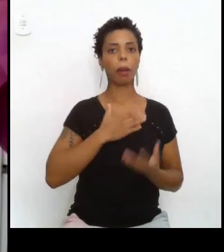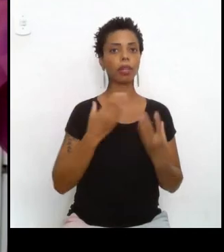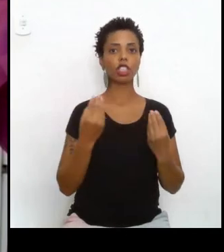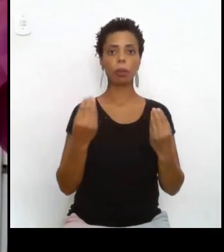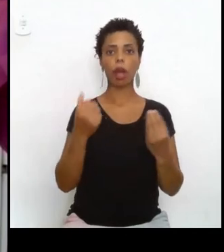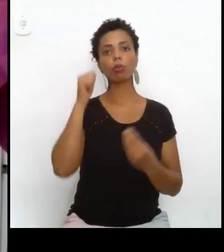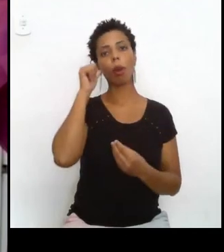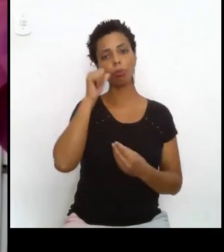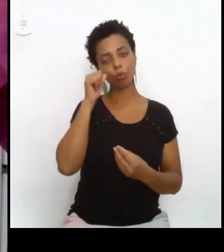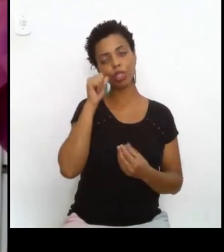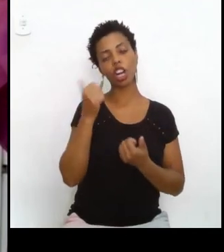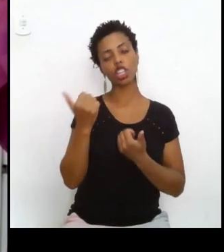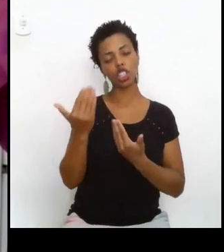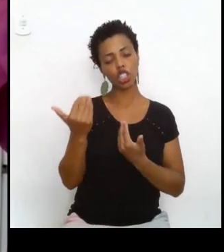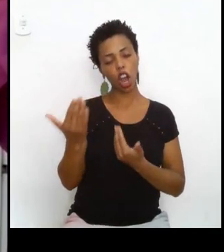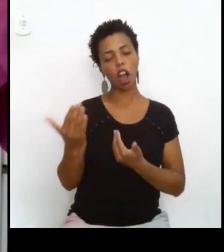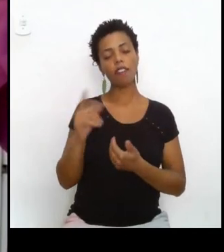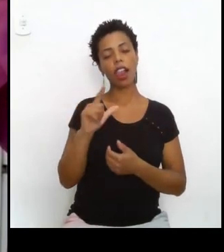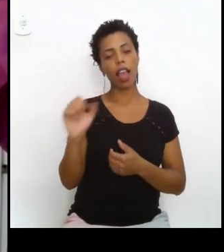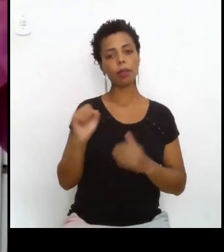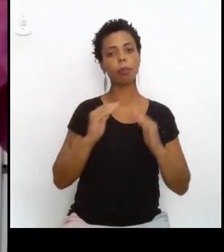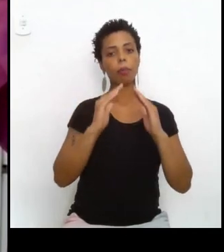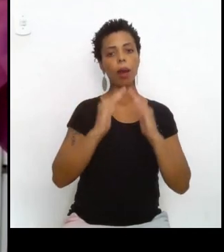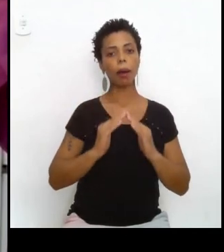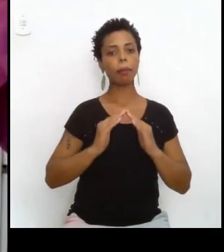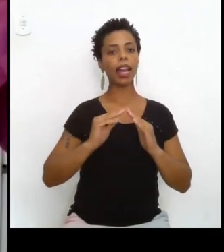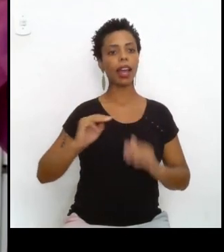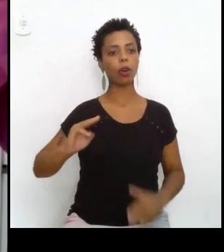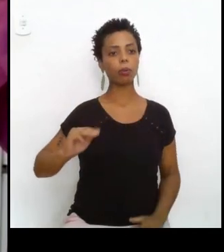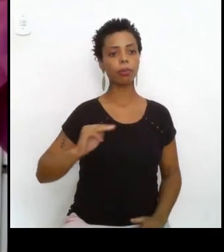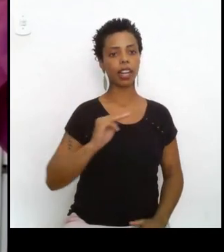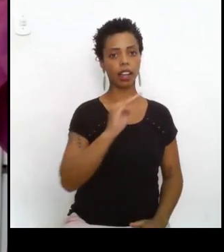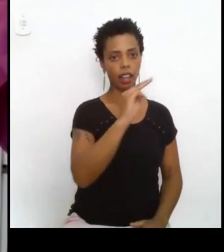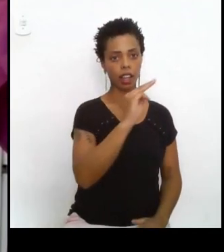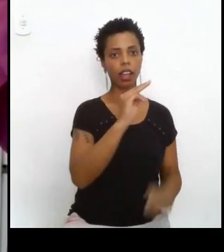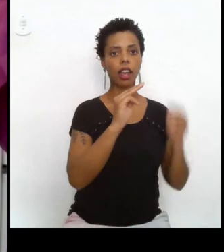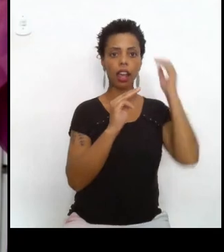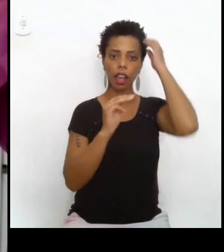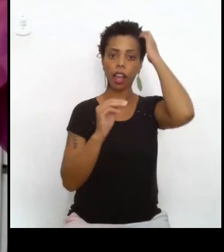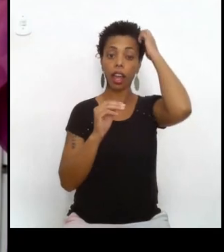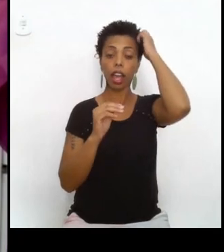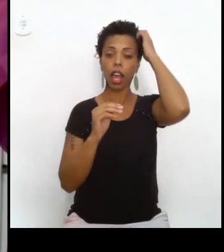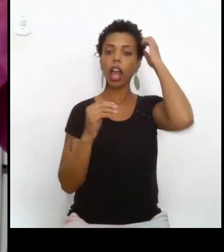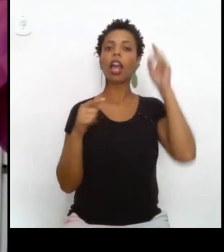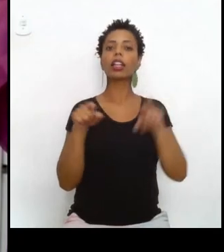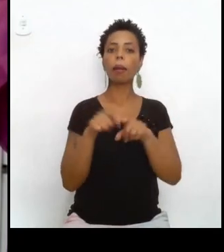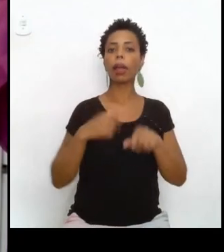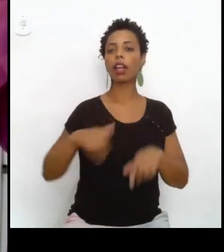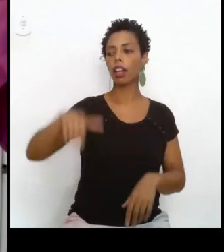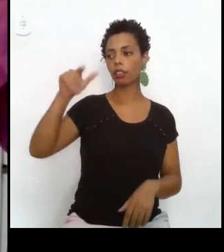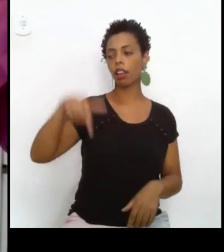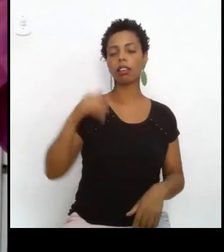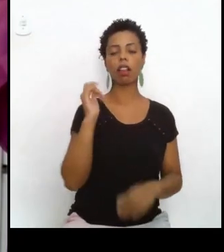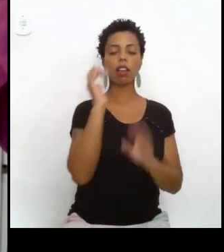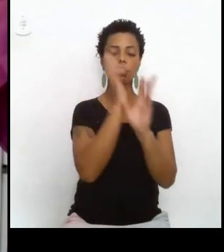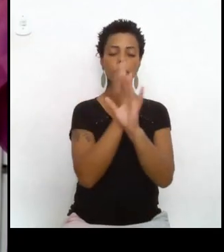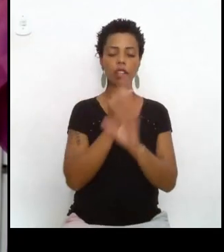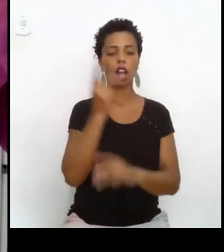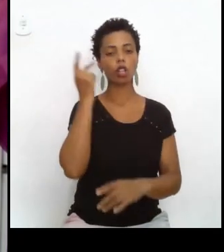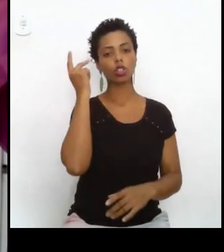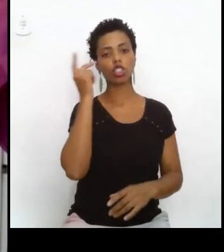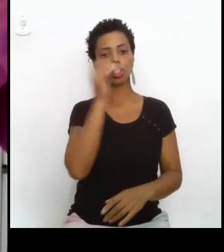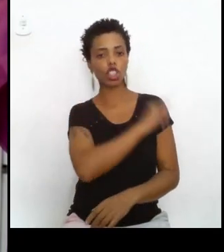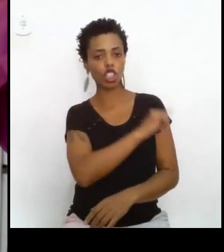jovem mulher lésbica moradora da Maré nascida e criada numa das maiores favelas da cidade do Rio de Janeiro é que não